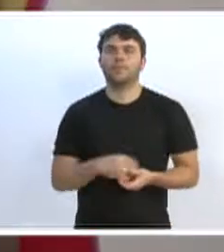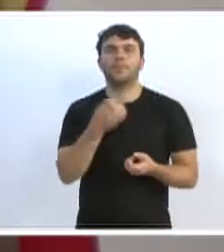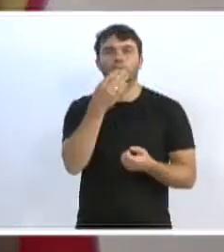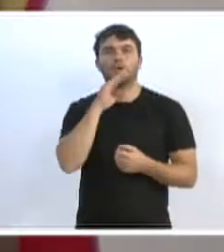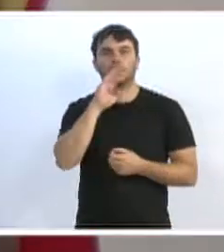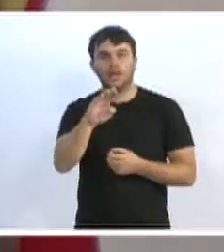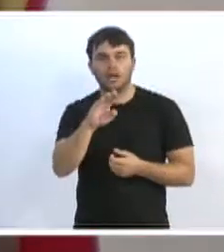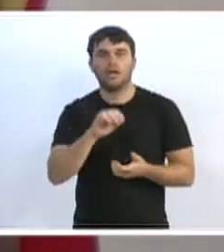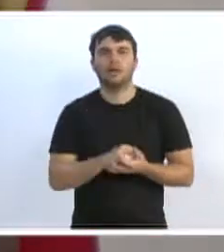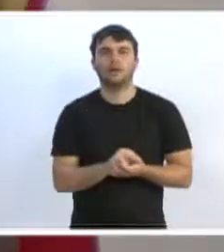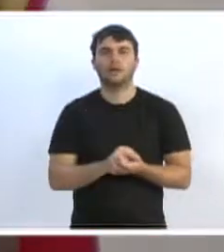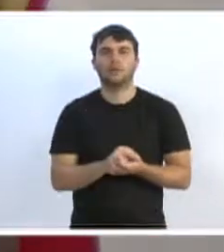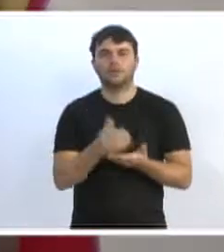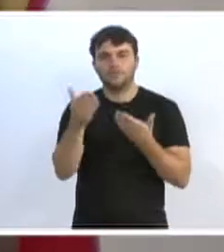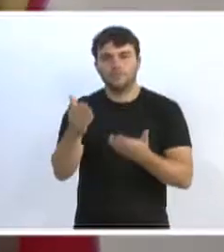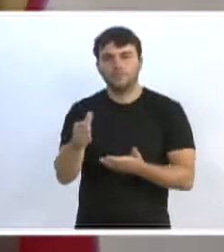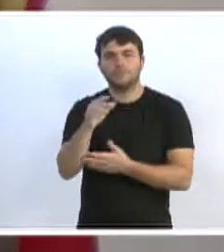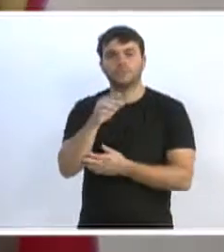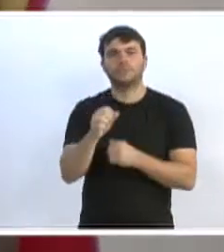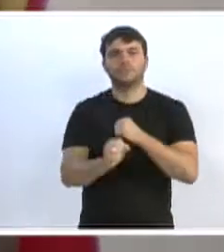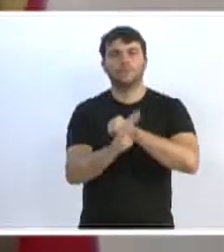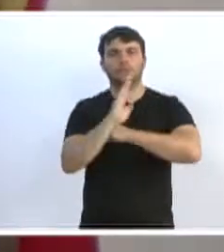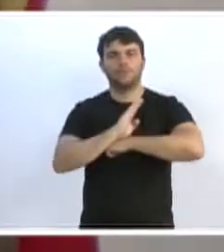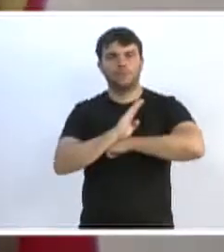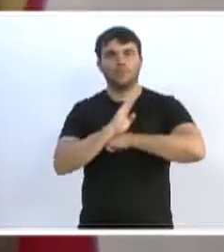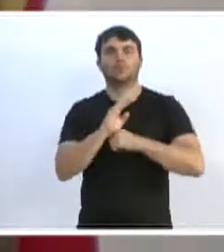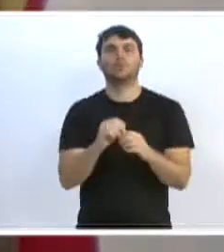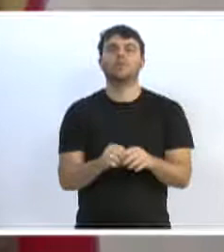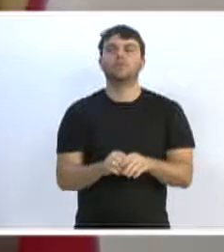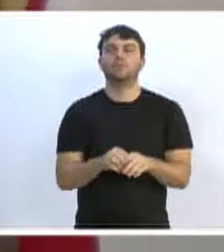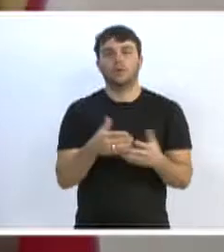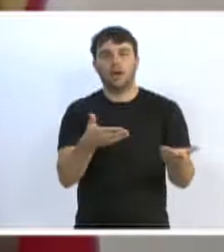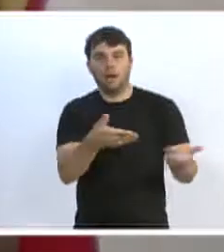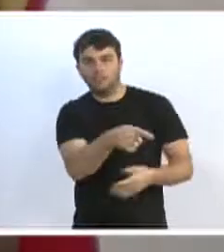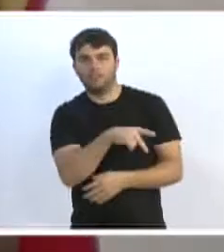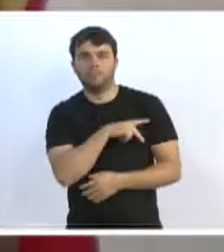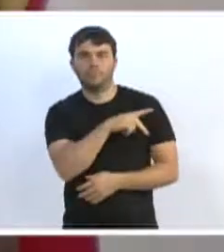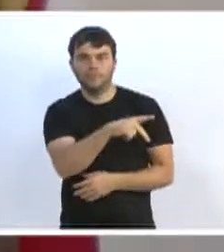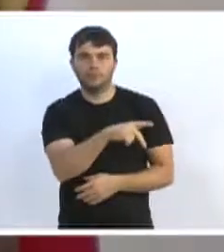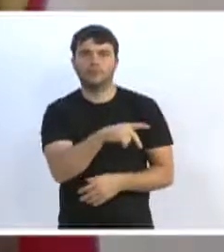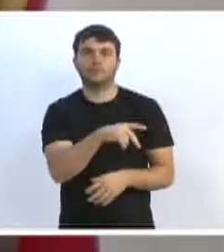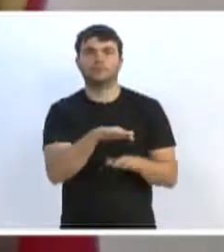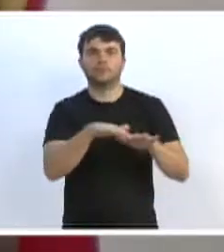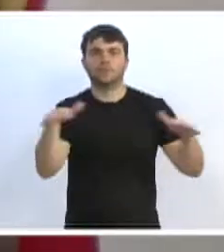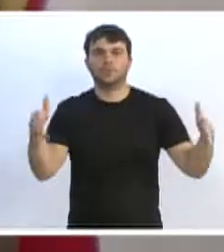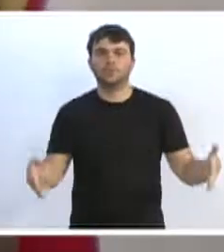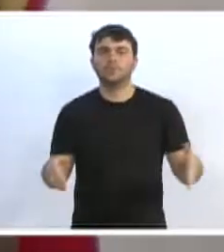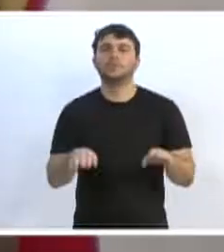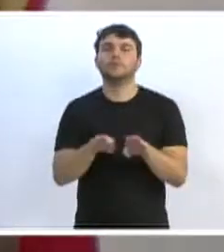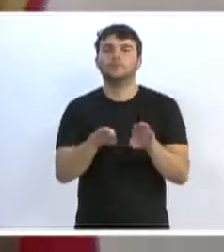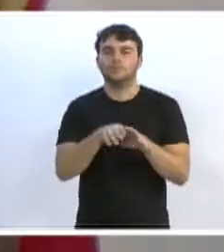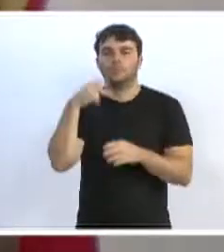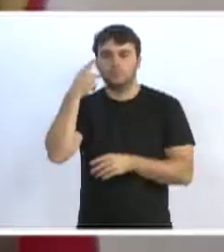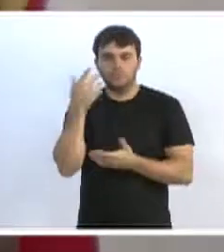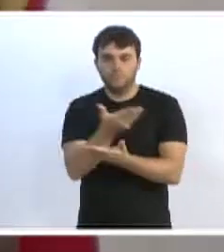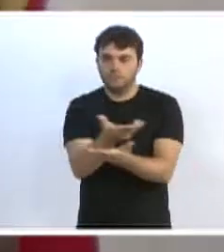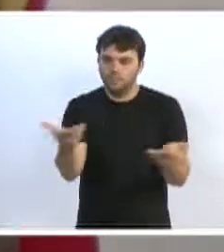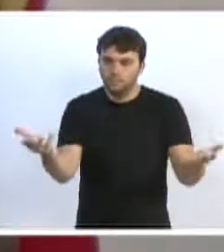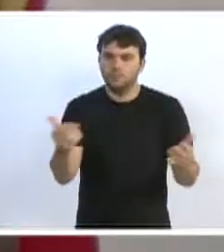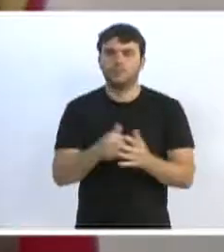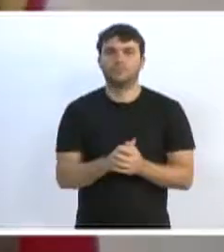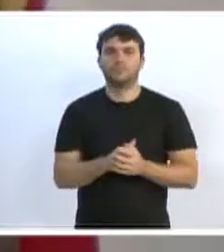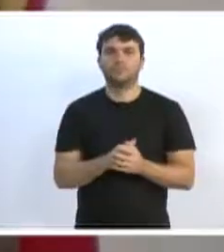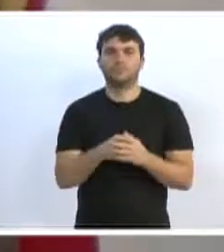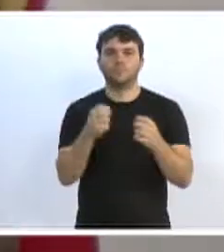Boa tarde, senhor vereador Zeca Bombeiro, que por hora preside os trabalhos da mesa, senhores vereadores, o público que